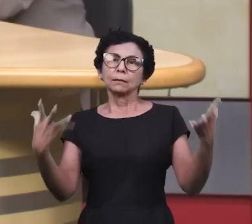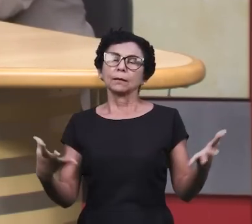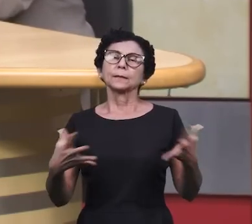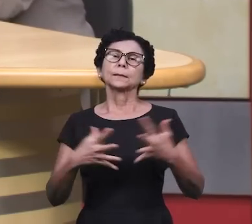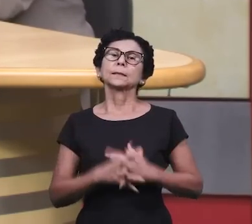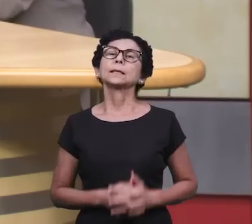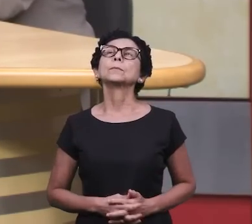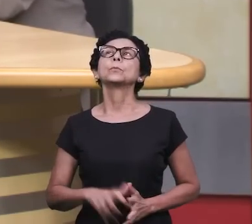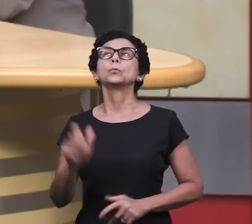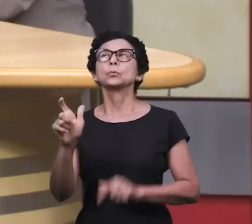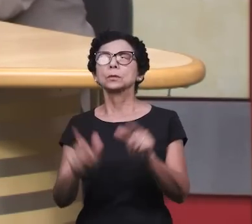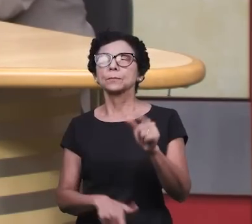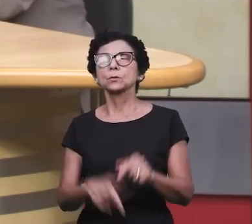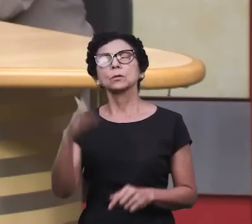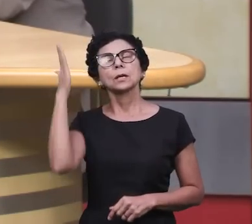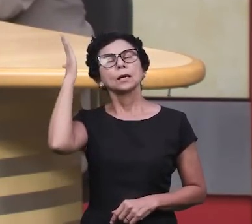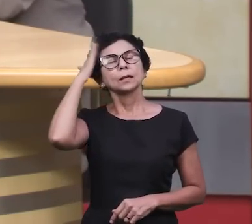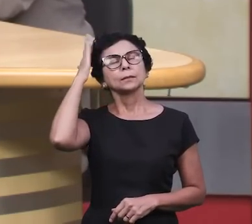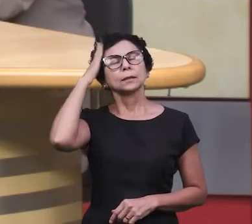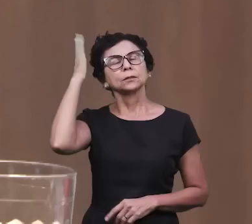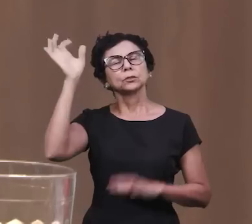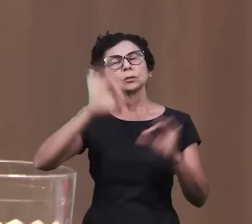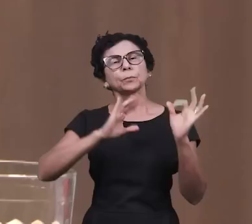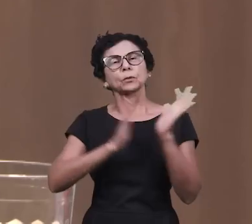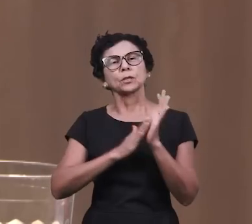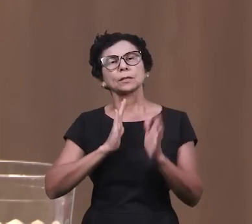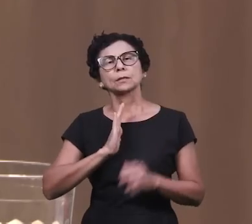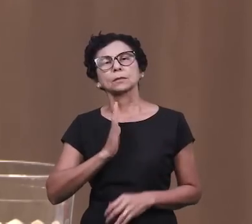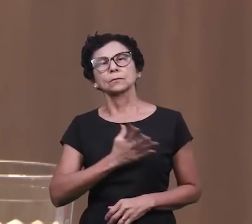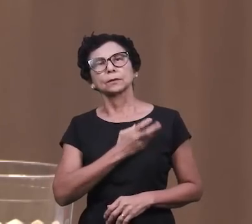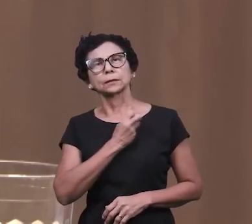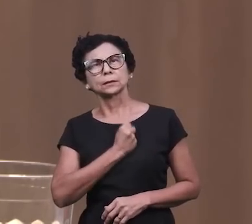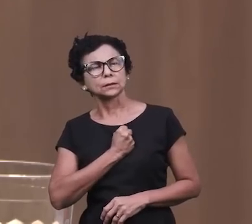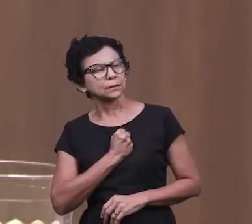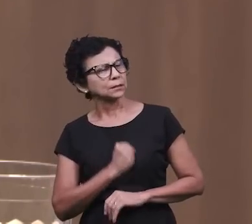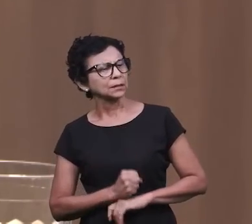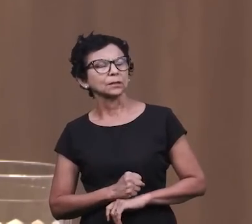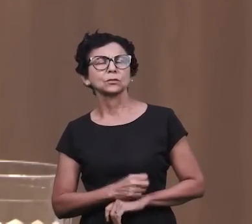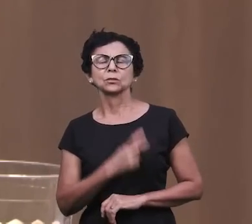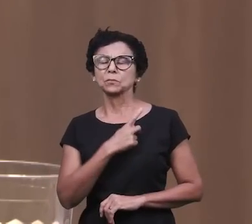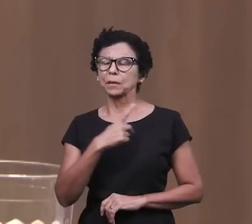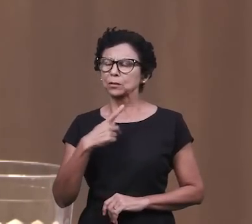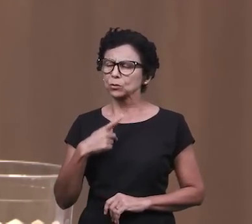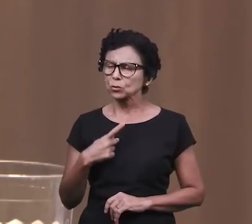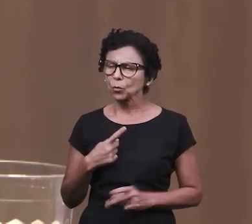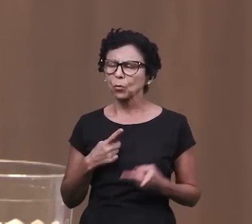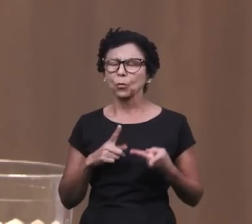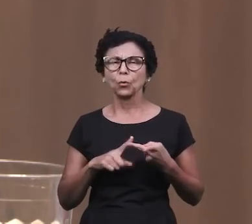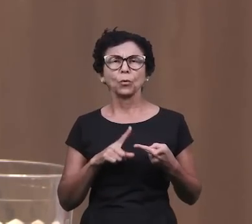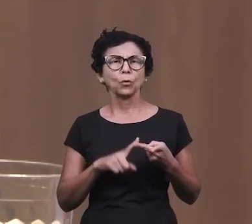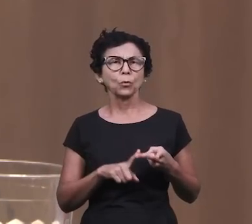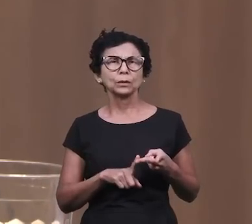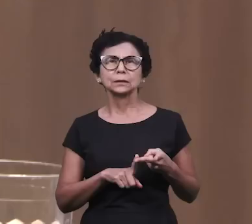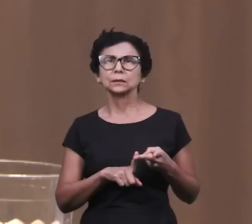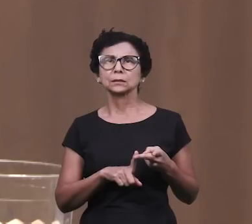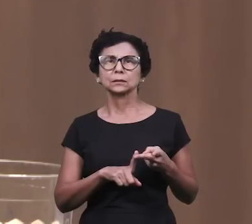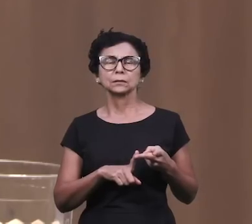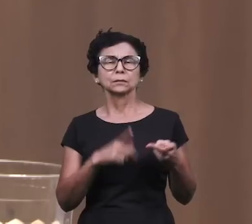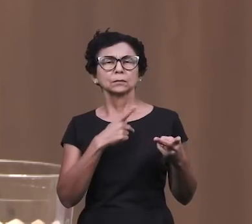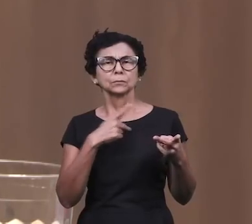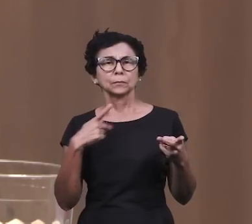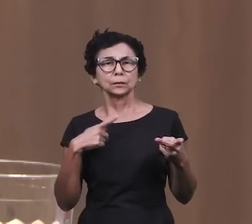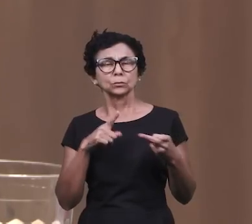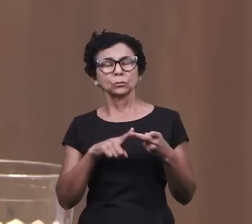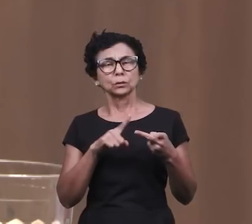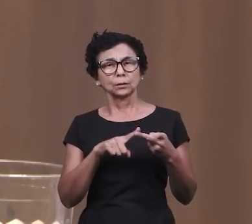já tinham um entendimento realmente de obra. Né? O caso, por exemplo, do pastor Delfim Sula já tinha um entendimento de obra. O pastor Makonga Mobila,